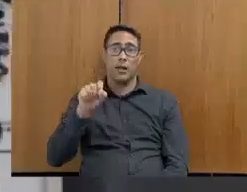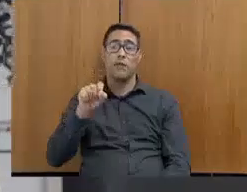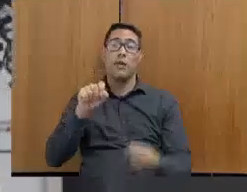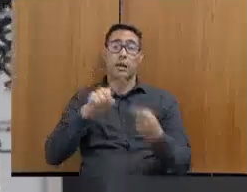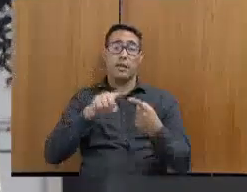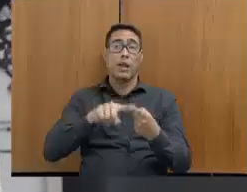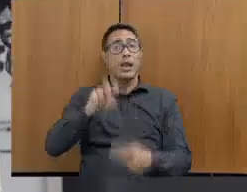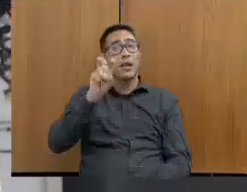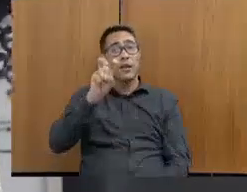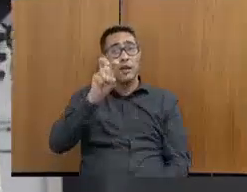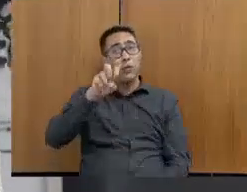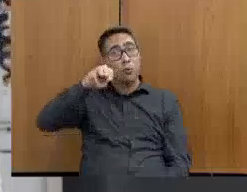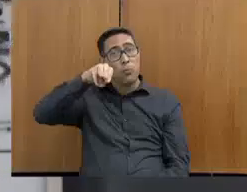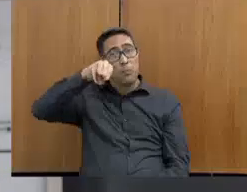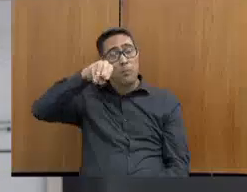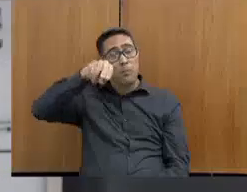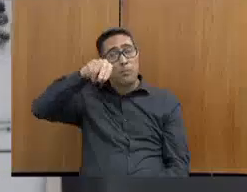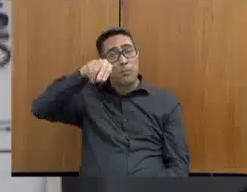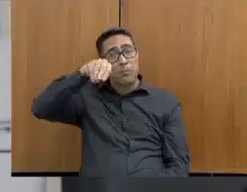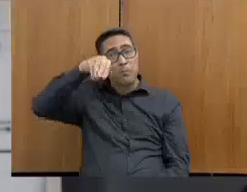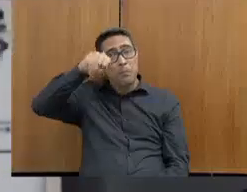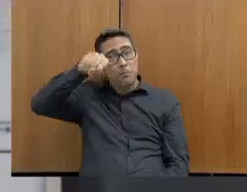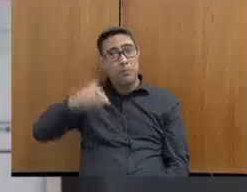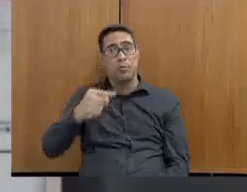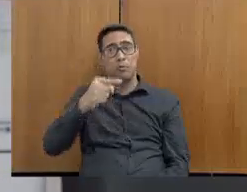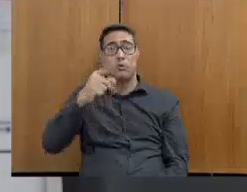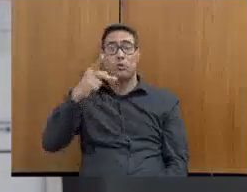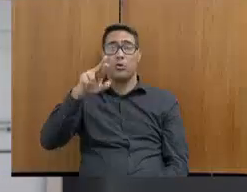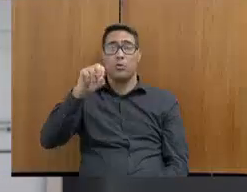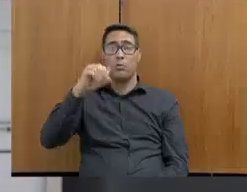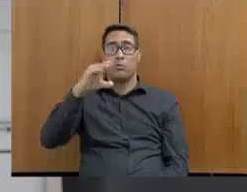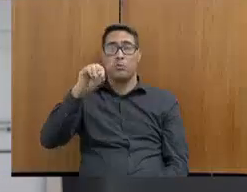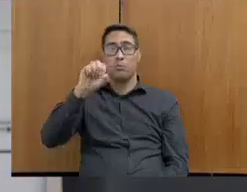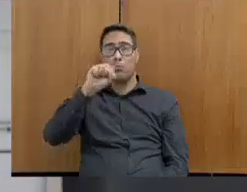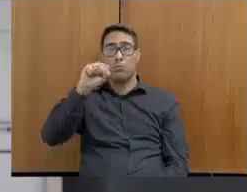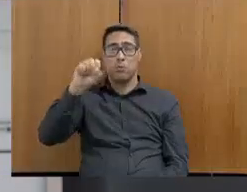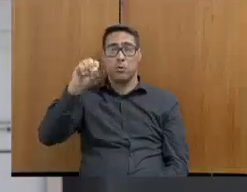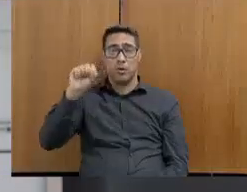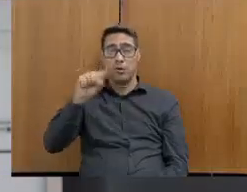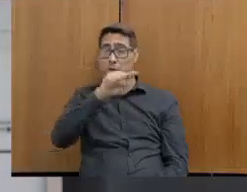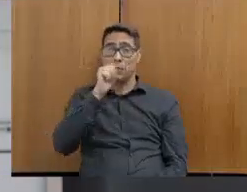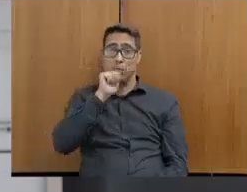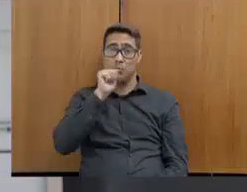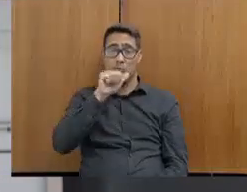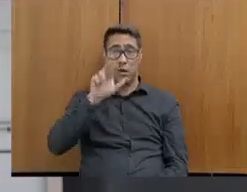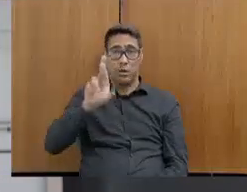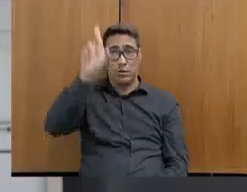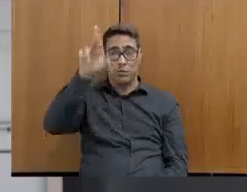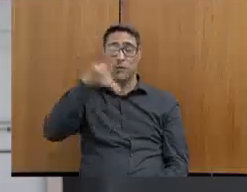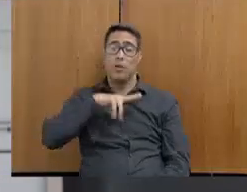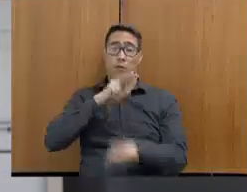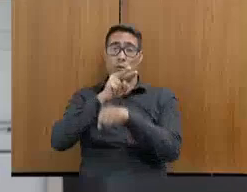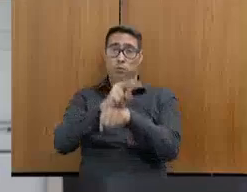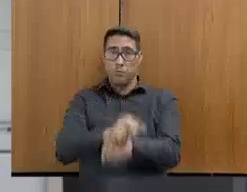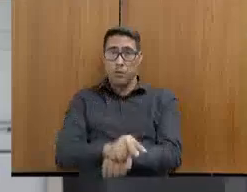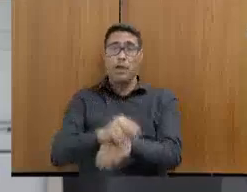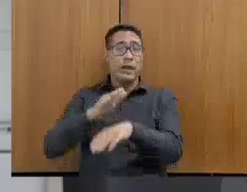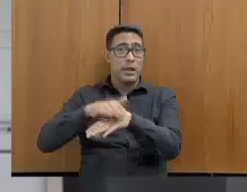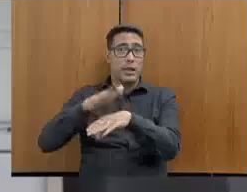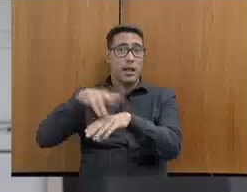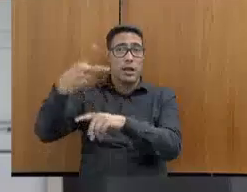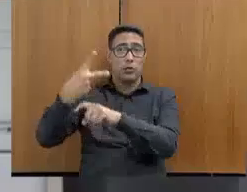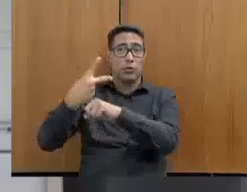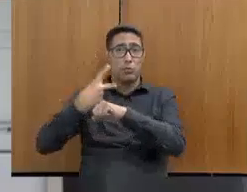5 mil ações que essa delegada acompanha e recentemente ela nos procurou